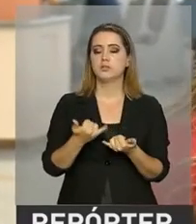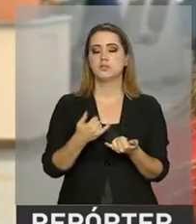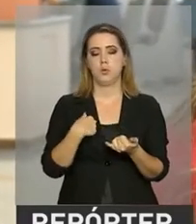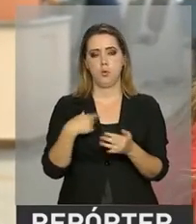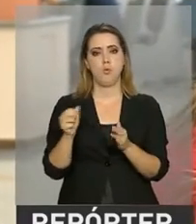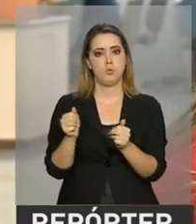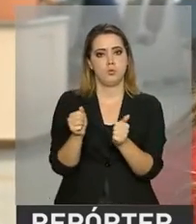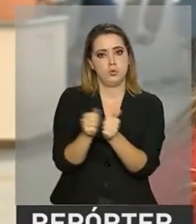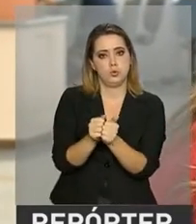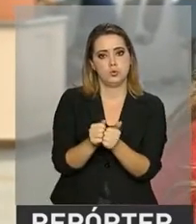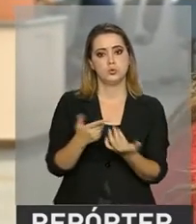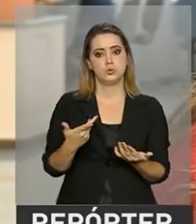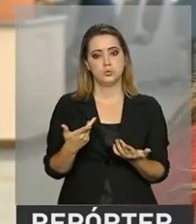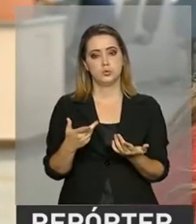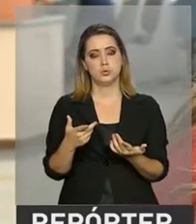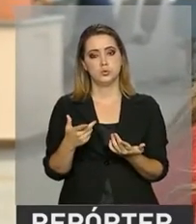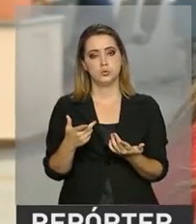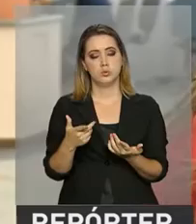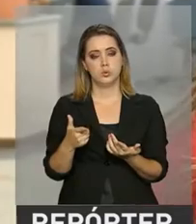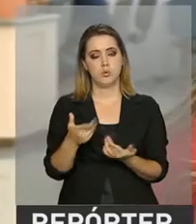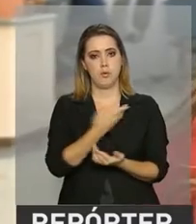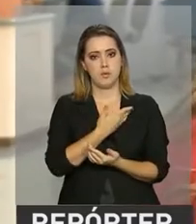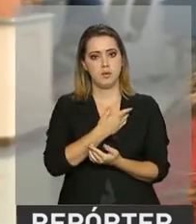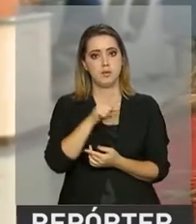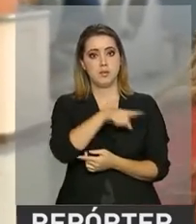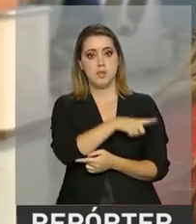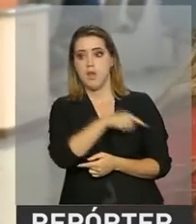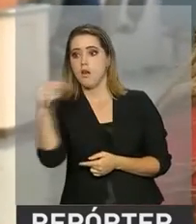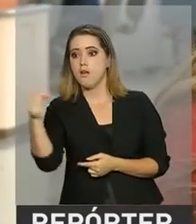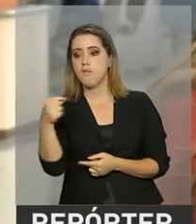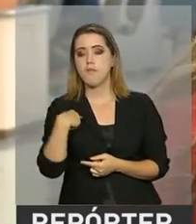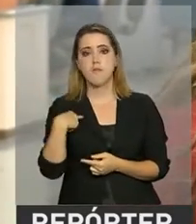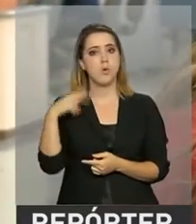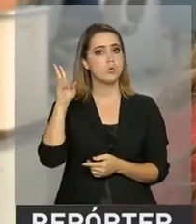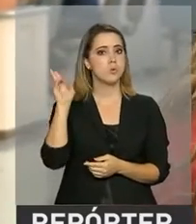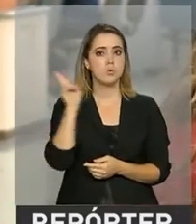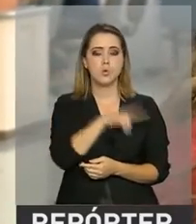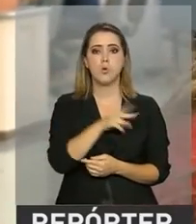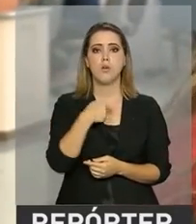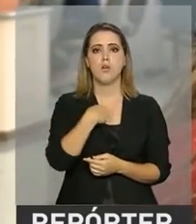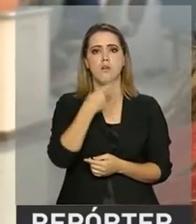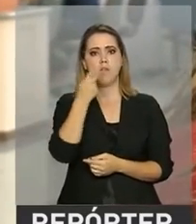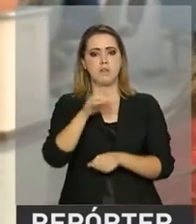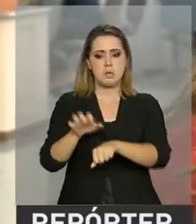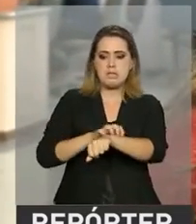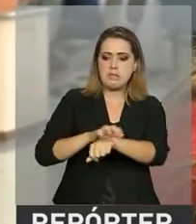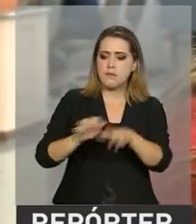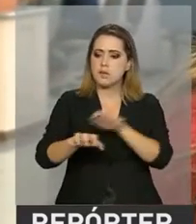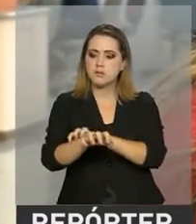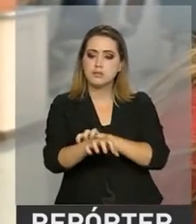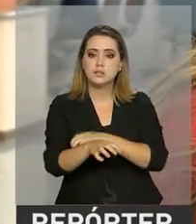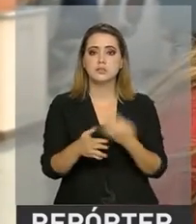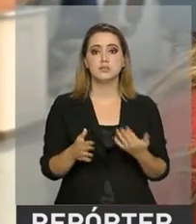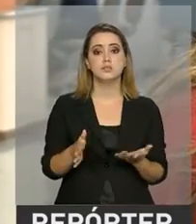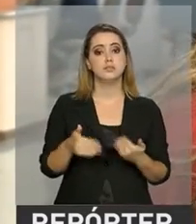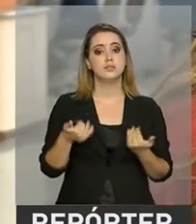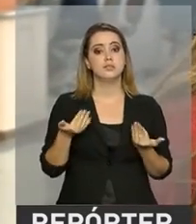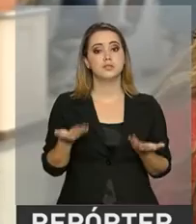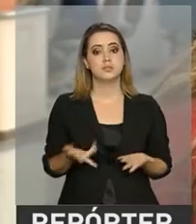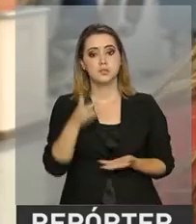que trabalhava comigo e ela voltou rapidamente dizendo que ele estava com tóxicos ando e